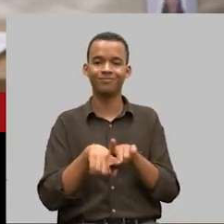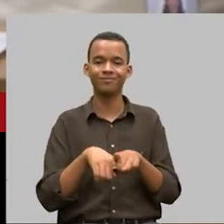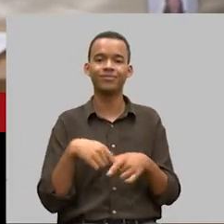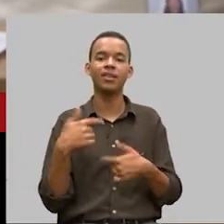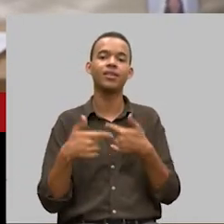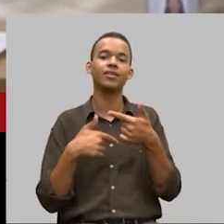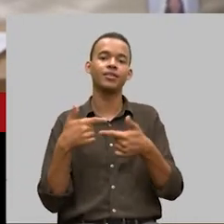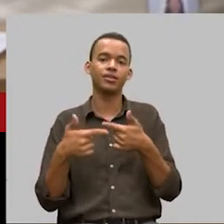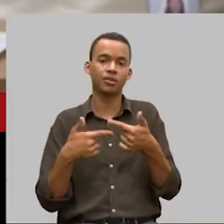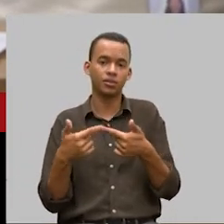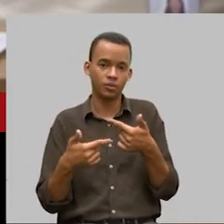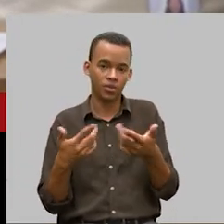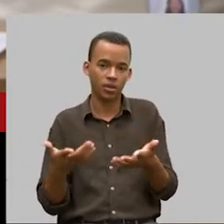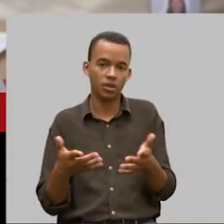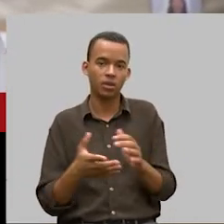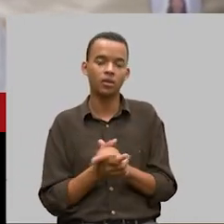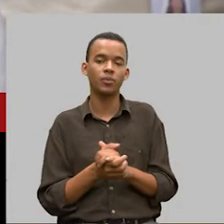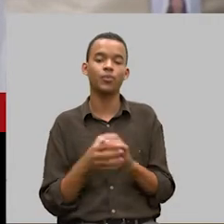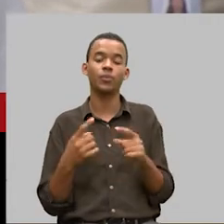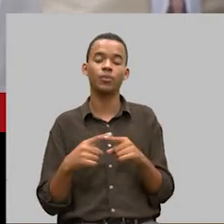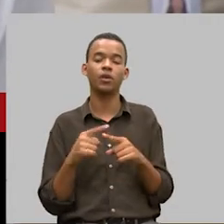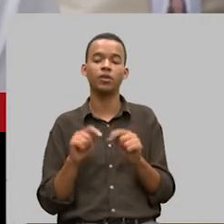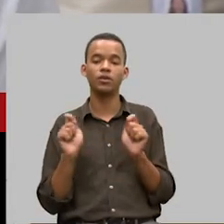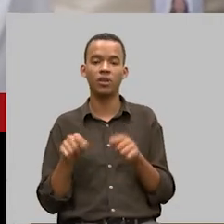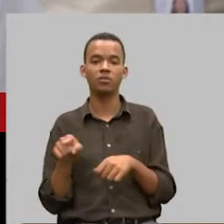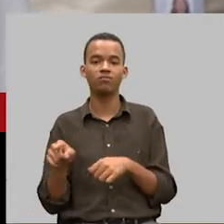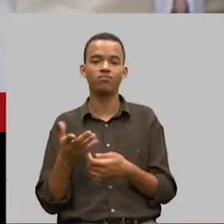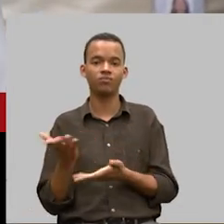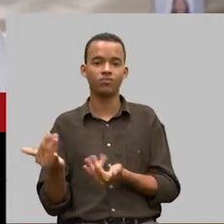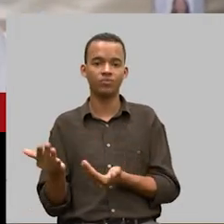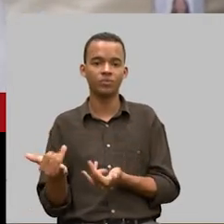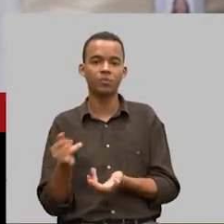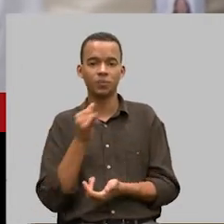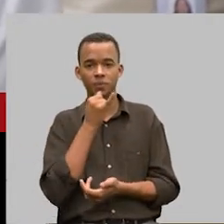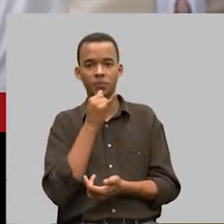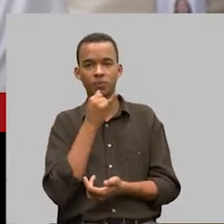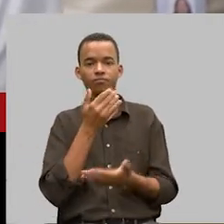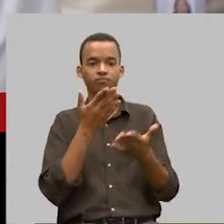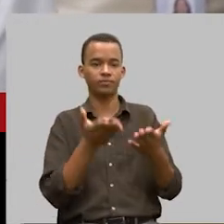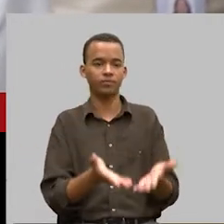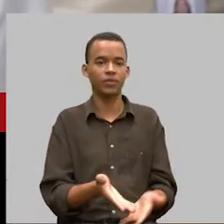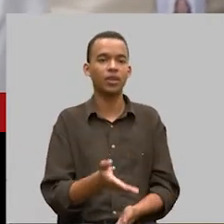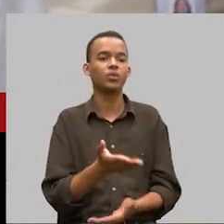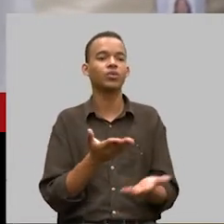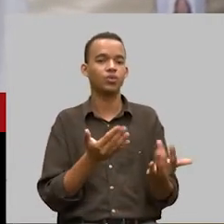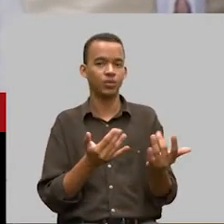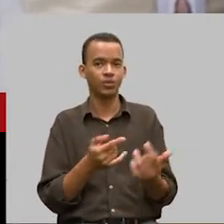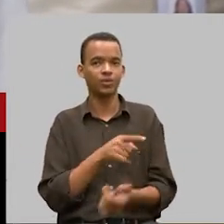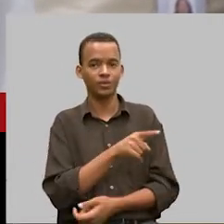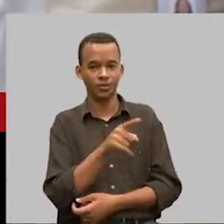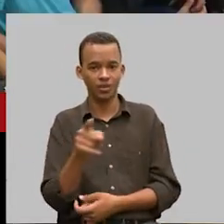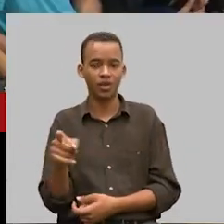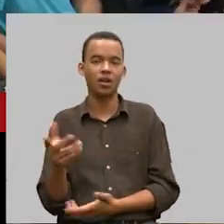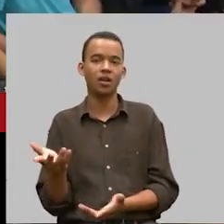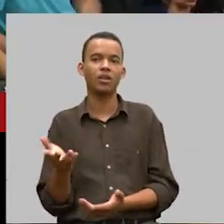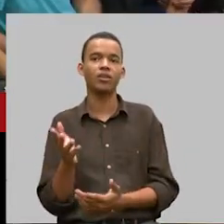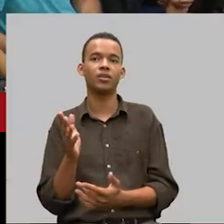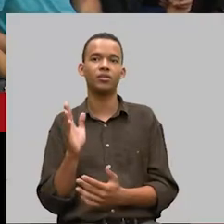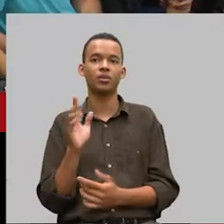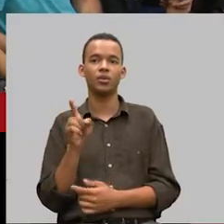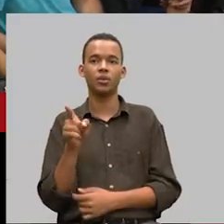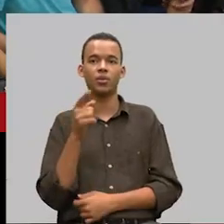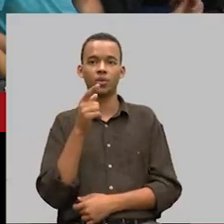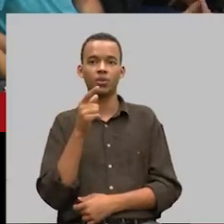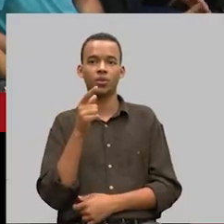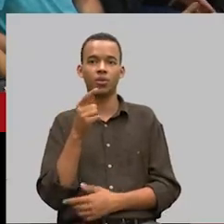de estado para que os jovem aí cadê o Custódio tava por aqui né a gente tá num numa num diálogo com a